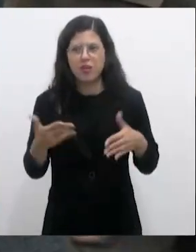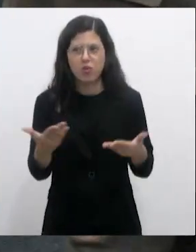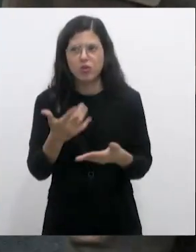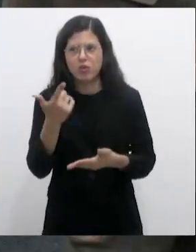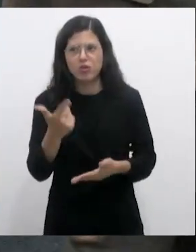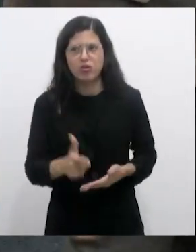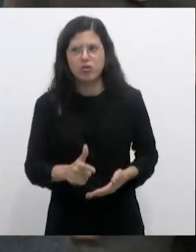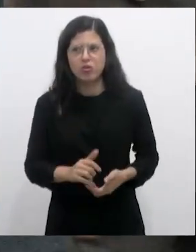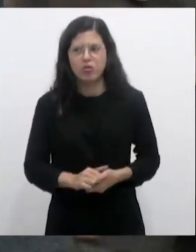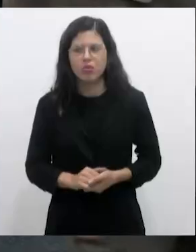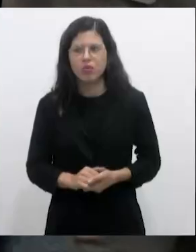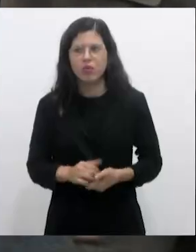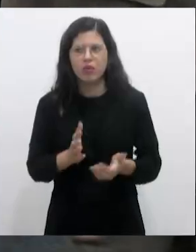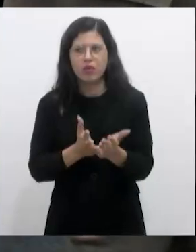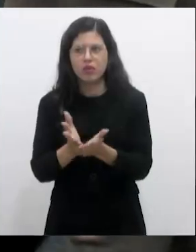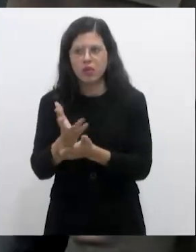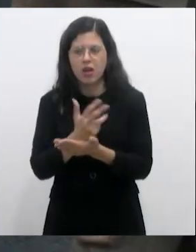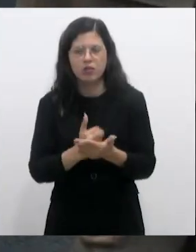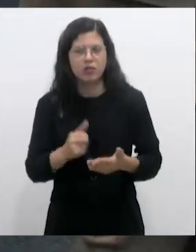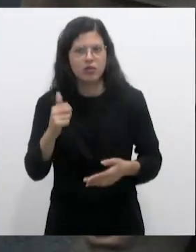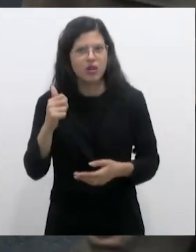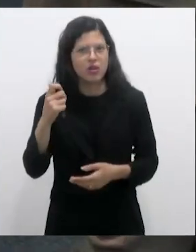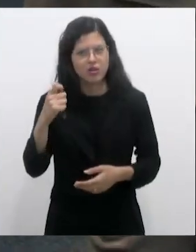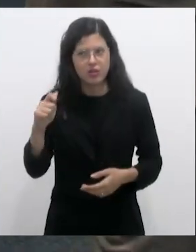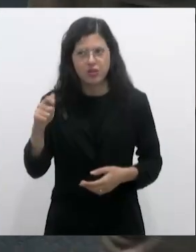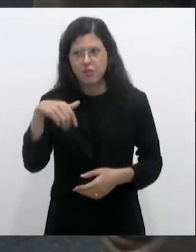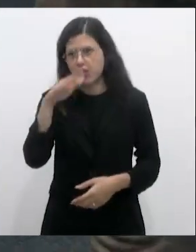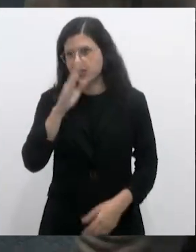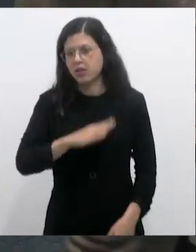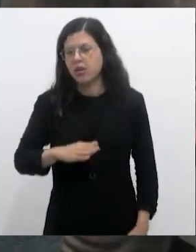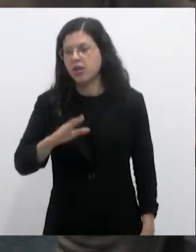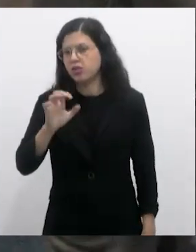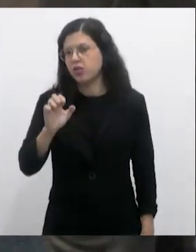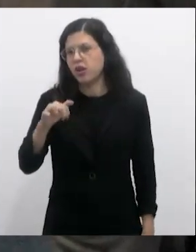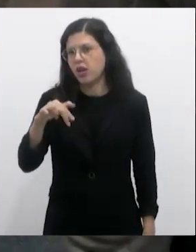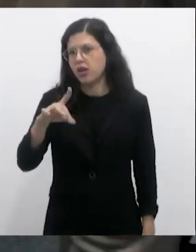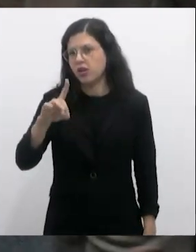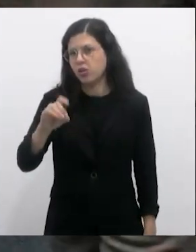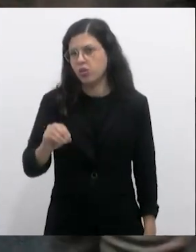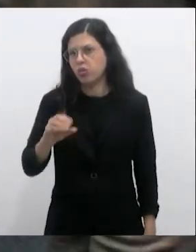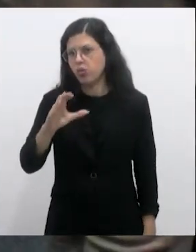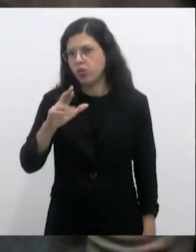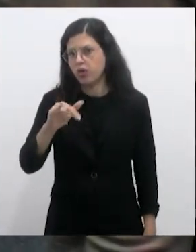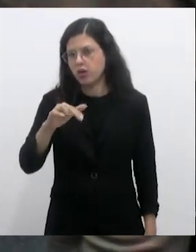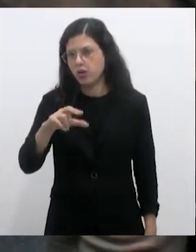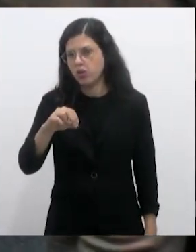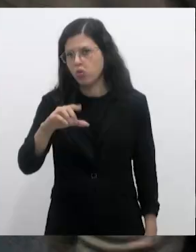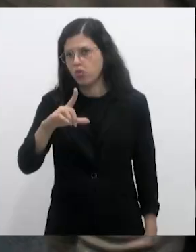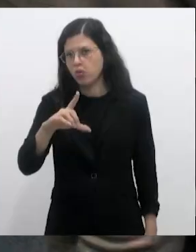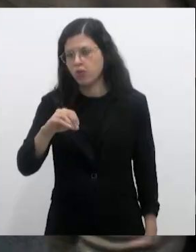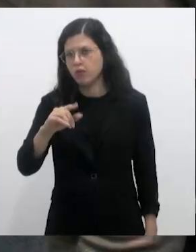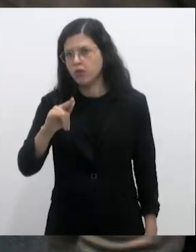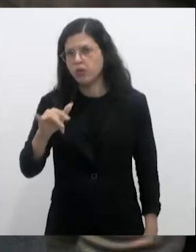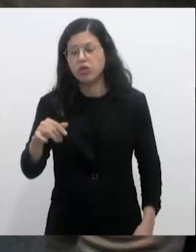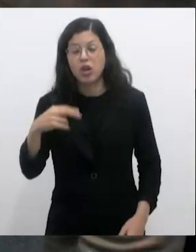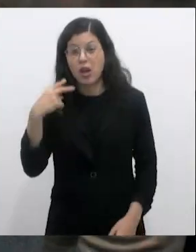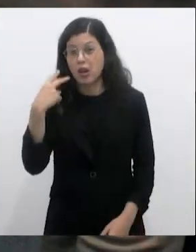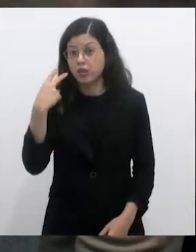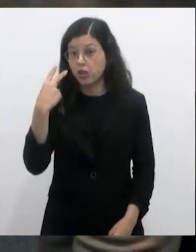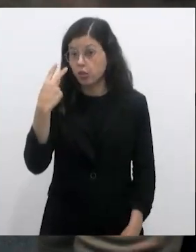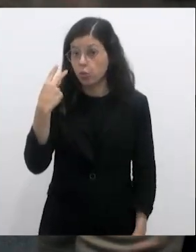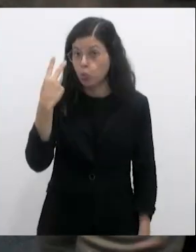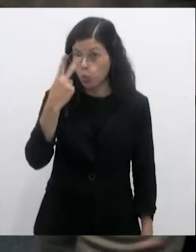novamente. Eu trago dados da Sociedade Brasileira de Endocrinologia, que coloca que a cada 2 horas e